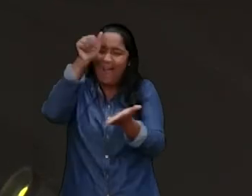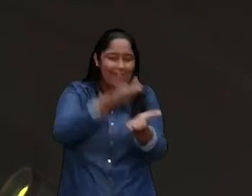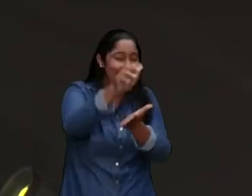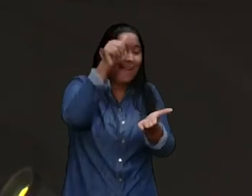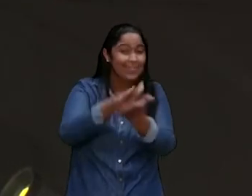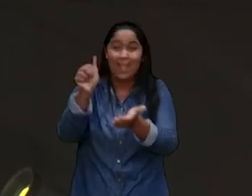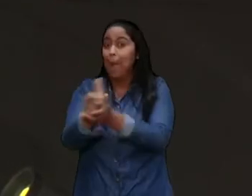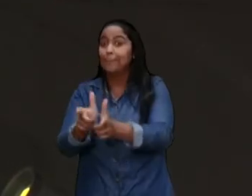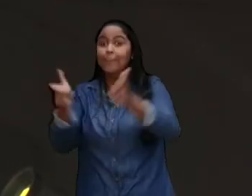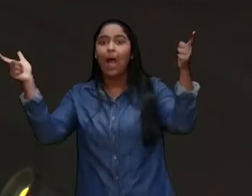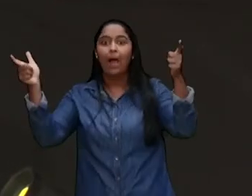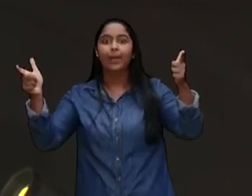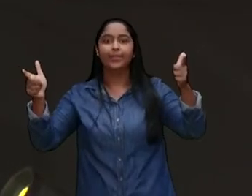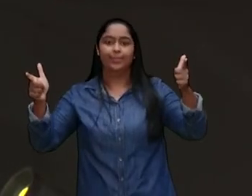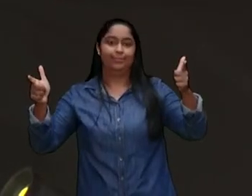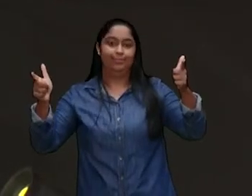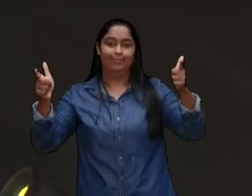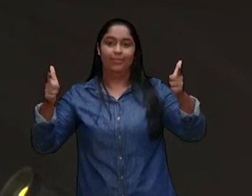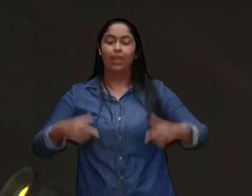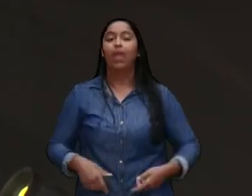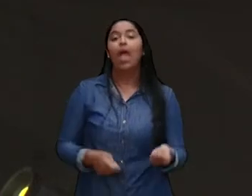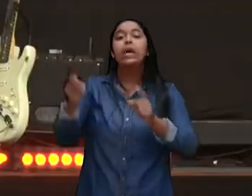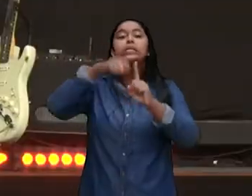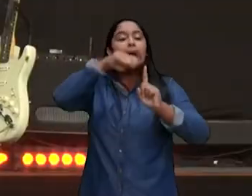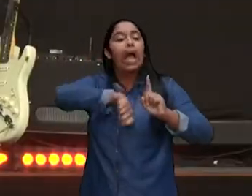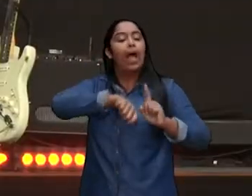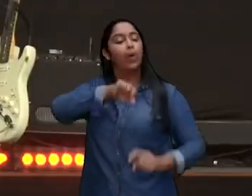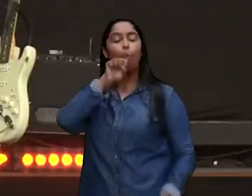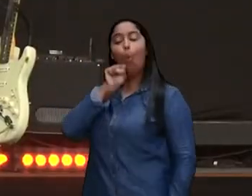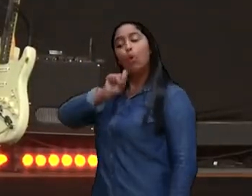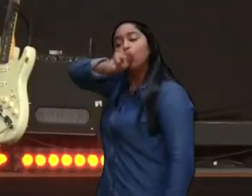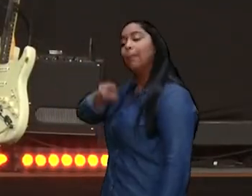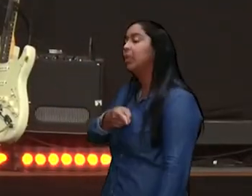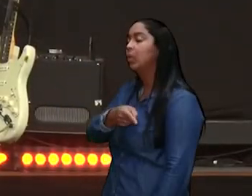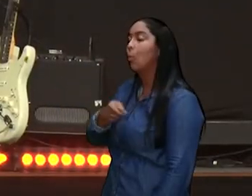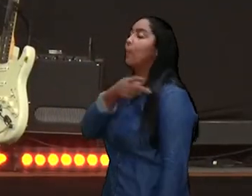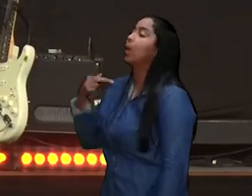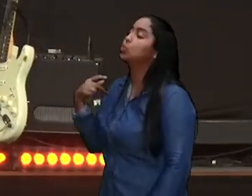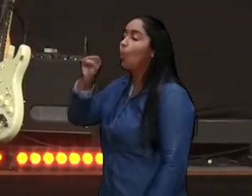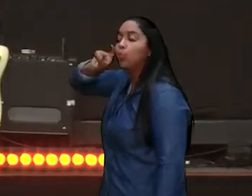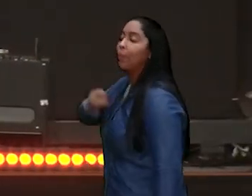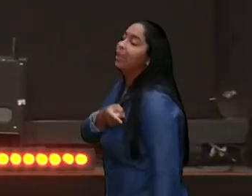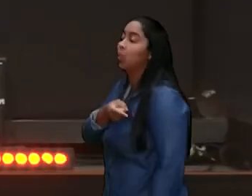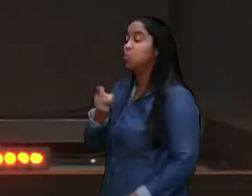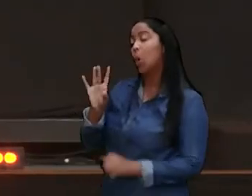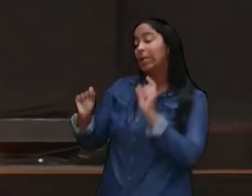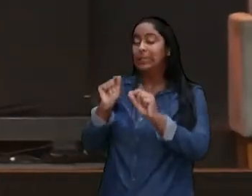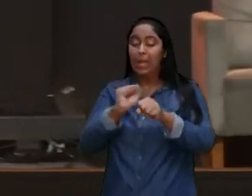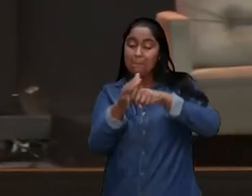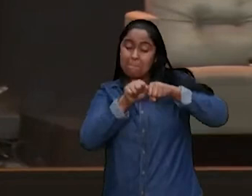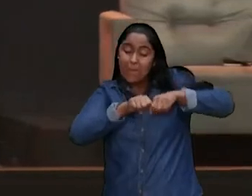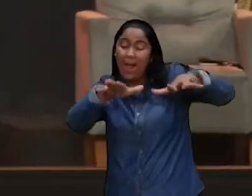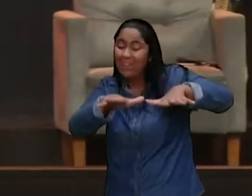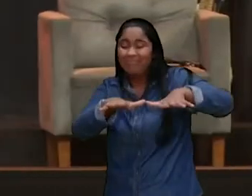8000 é mesmo oito mil é e por causa pandemia você quebrou é quebrei quanto tempo que você tá ganhando 8000 a tem cinco